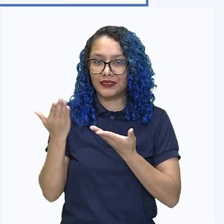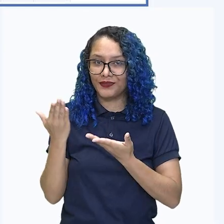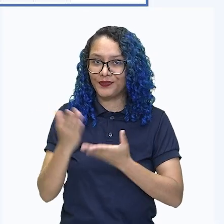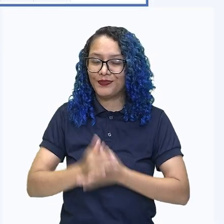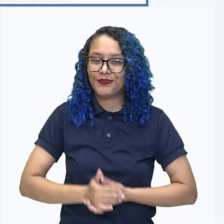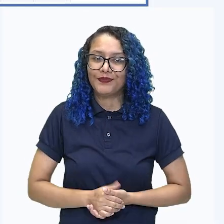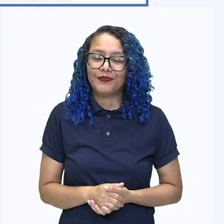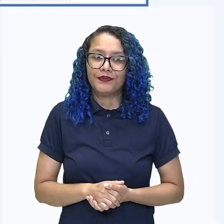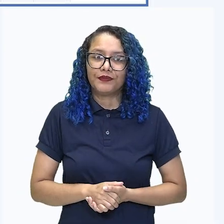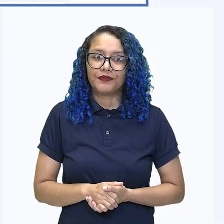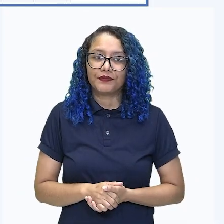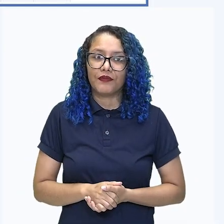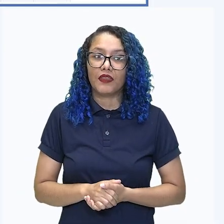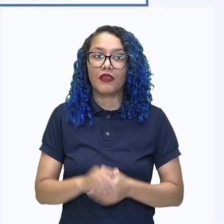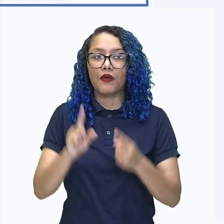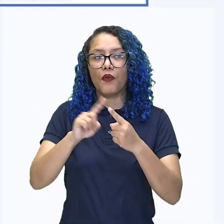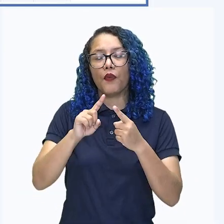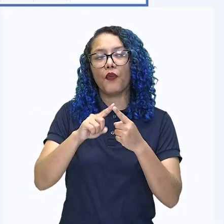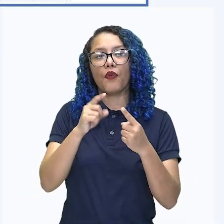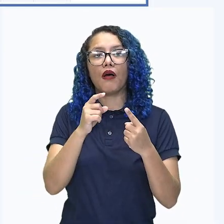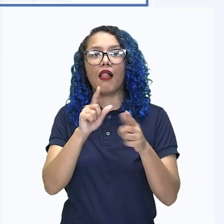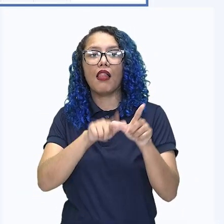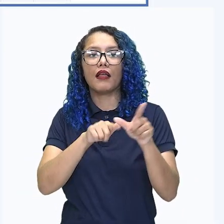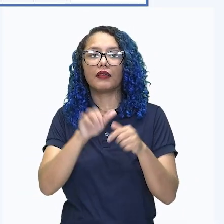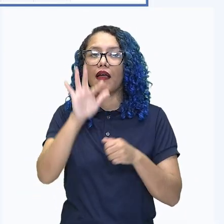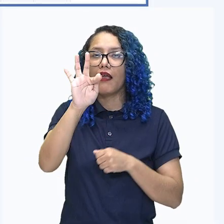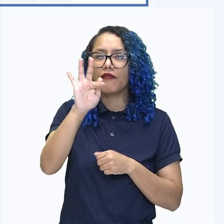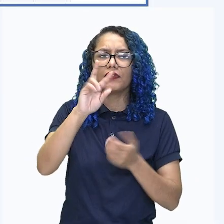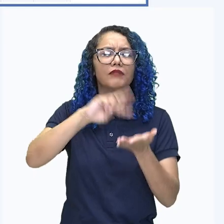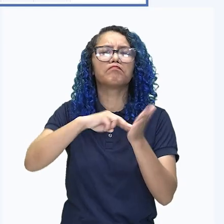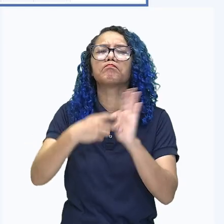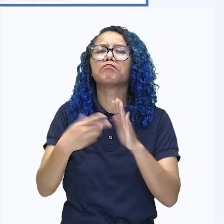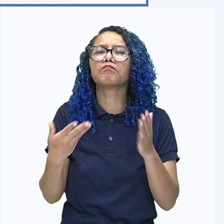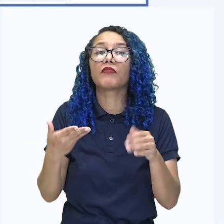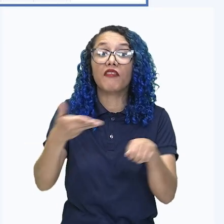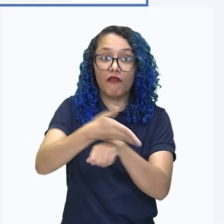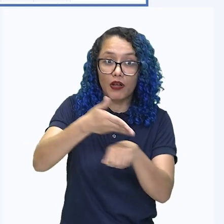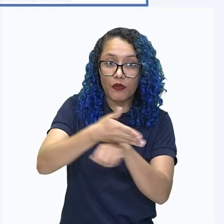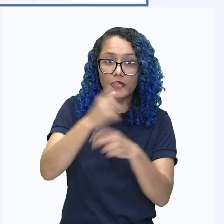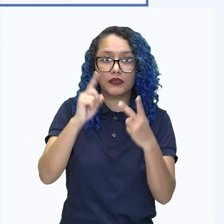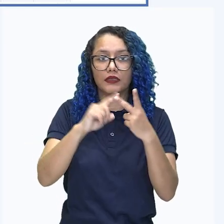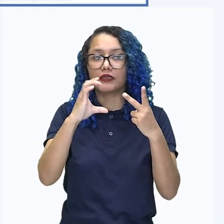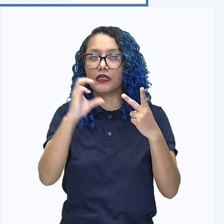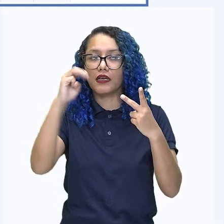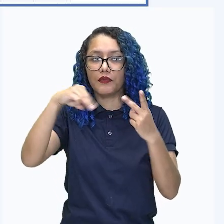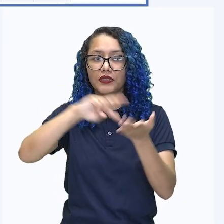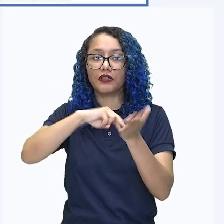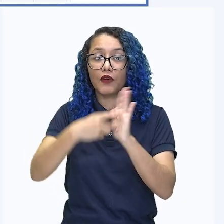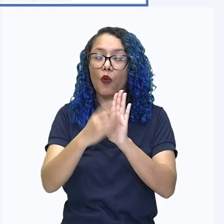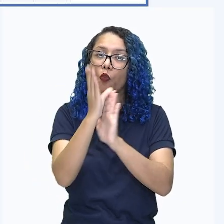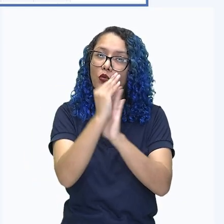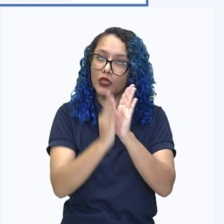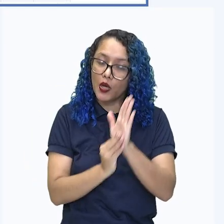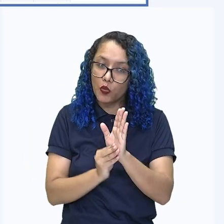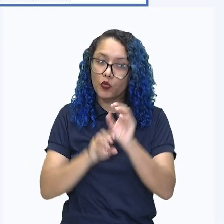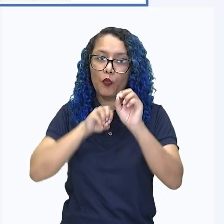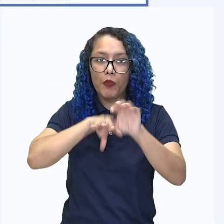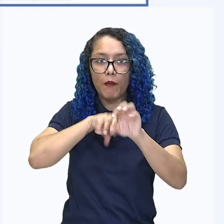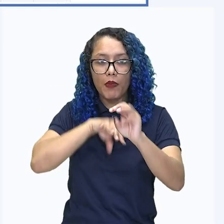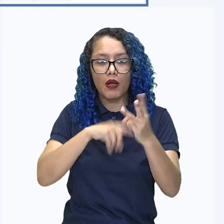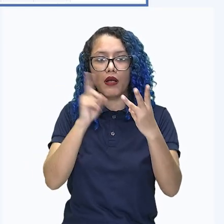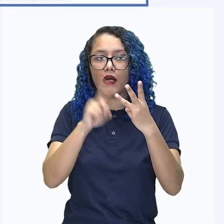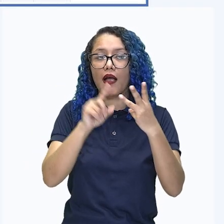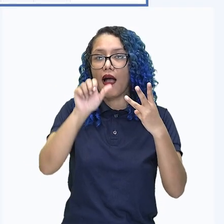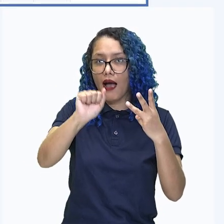tudo acontece. O F ali no calendário significa frequência, o CM significa o conteúdo ministrado e o A,